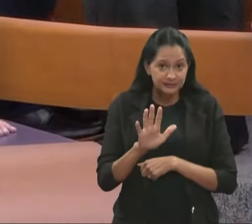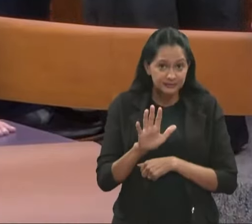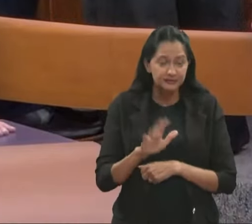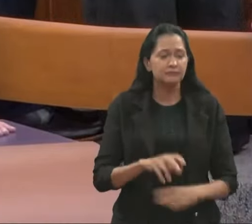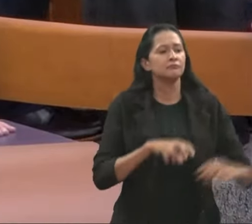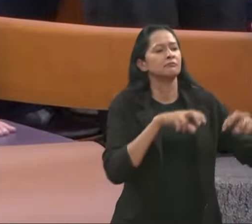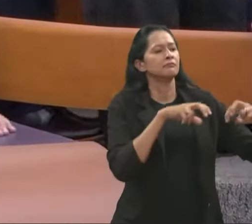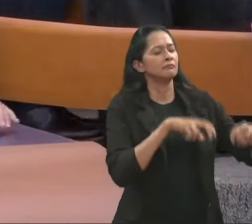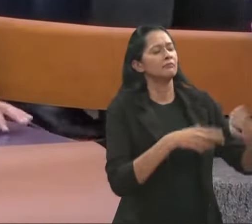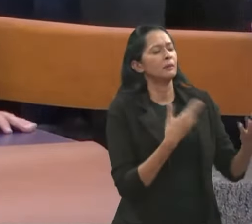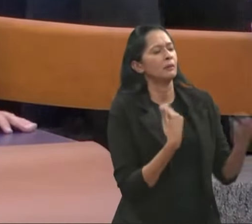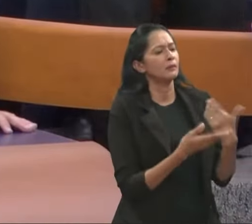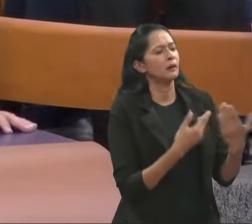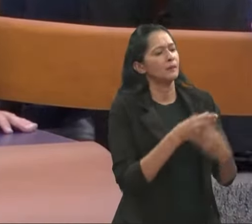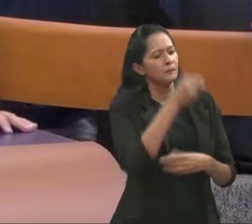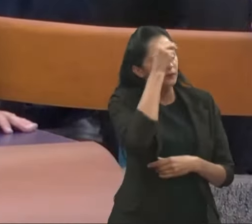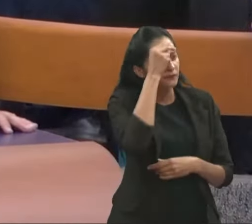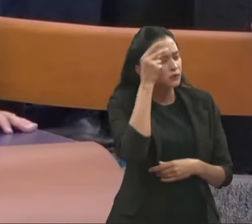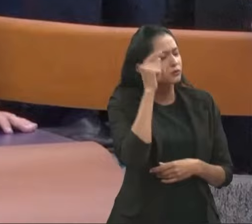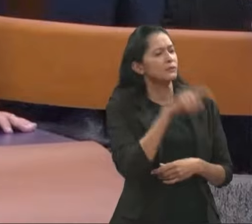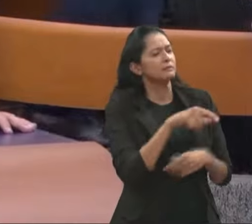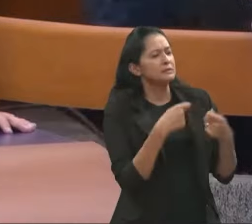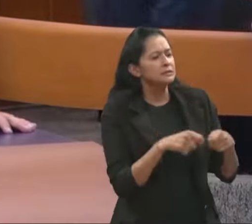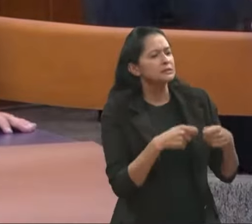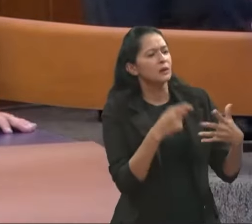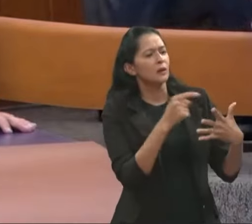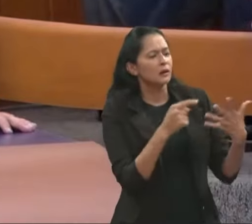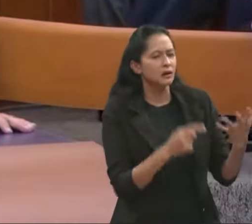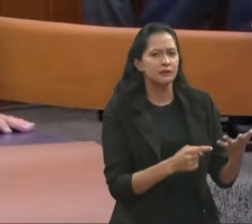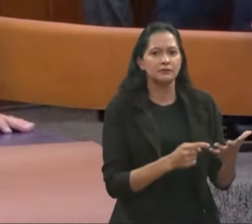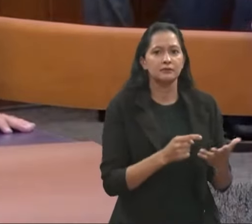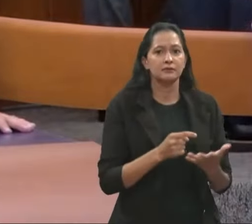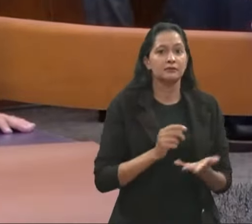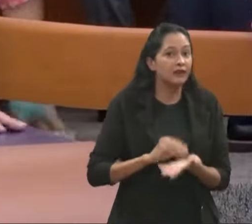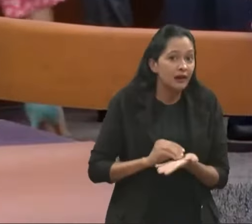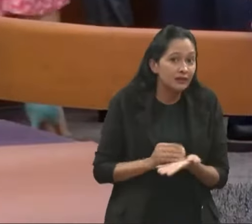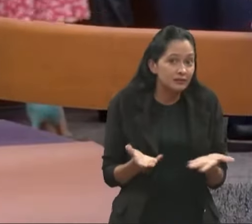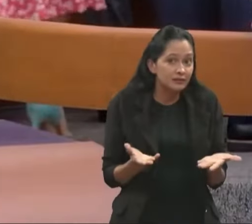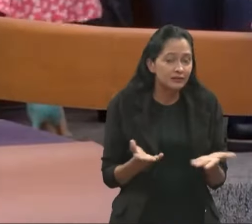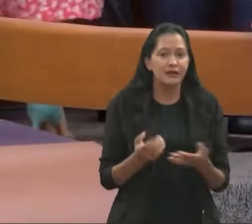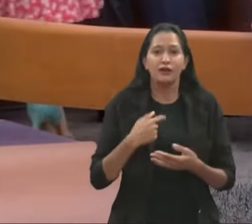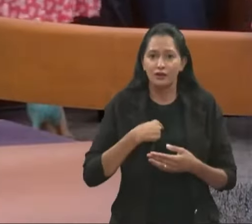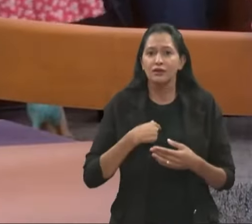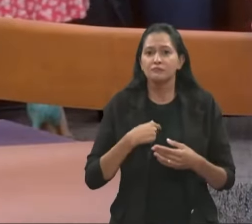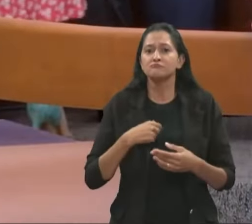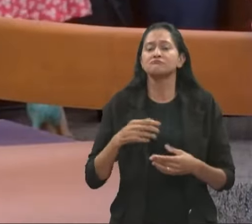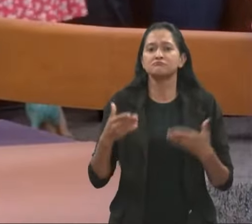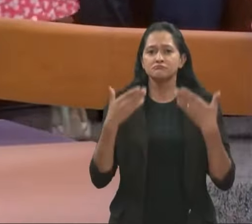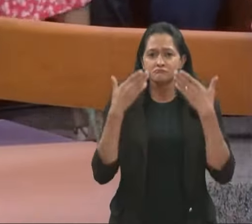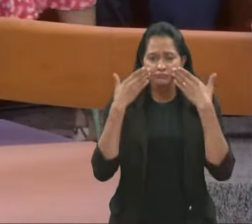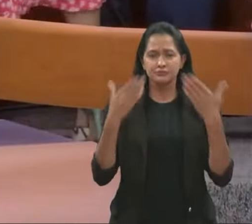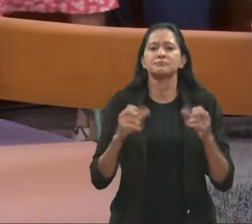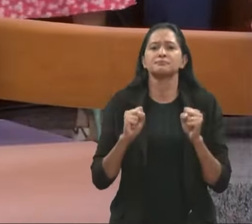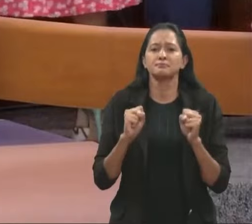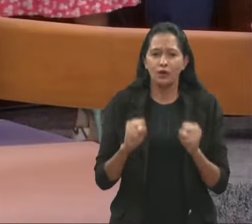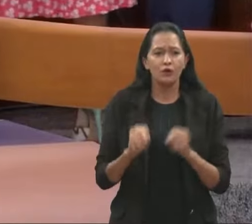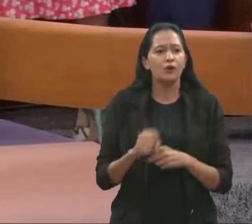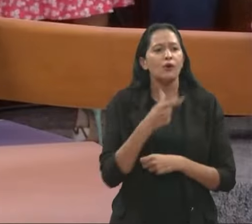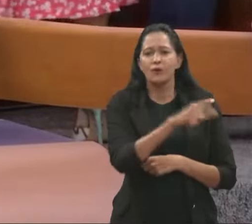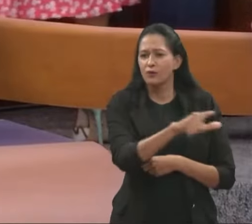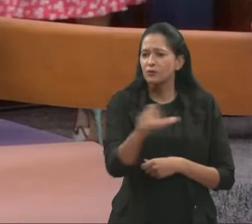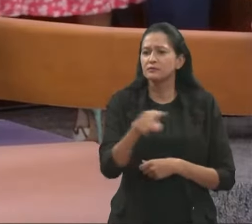prefeito e mostrar a importância. E eu posso bater no peito, eu não, vários vereadores aqui podem bater no